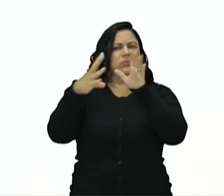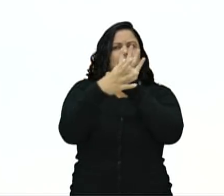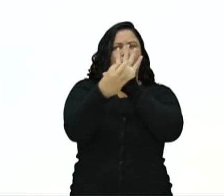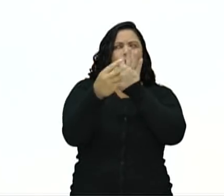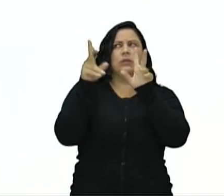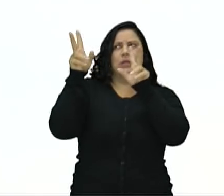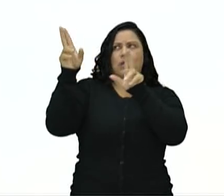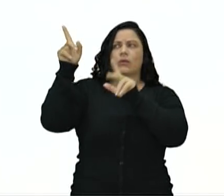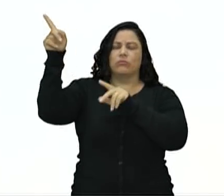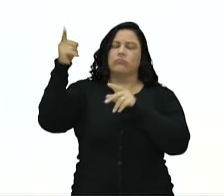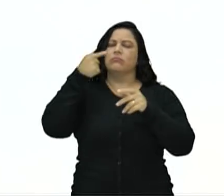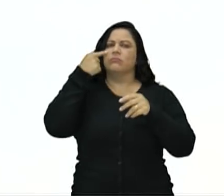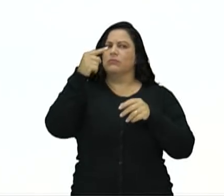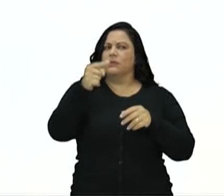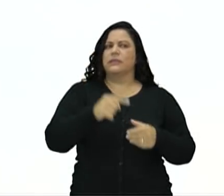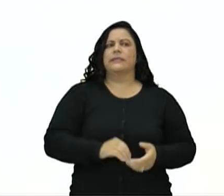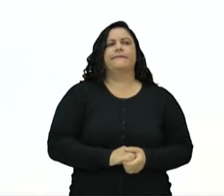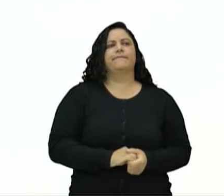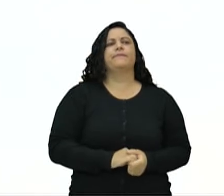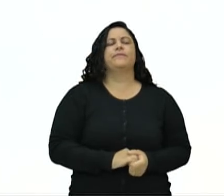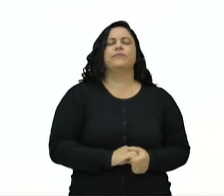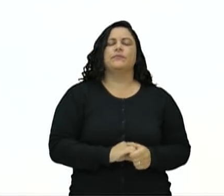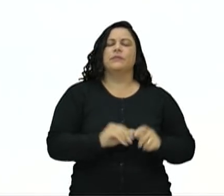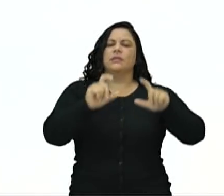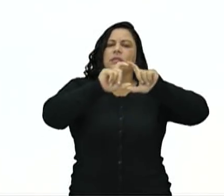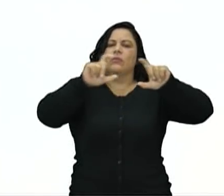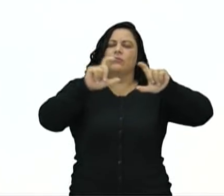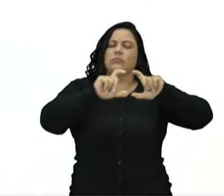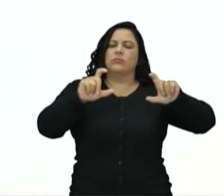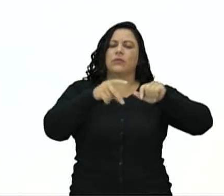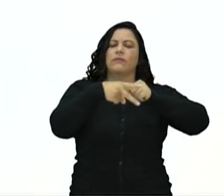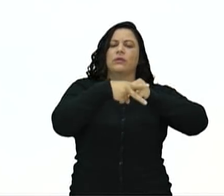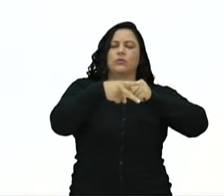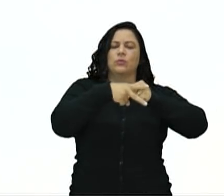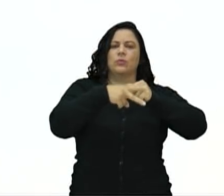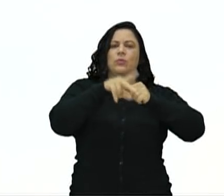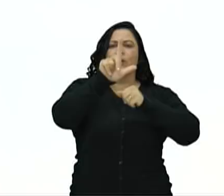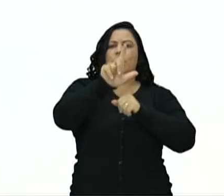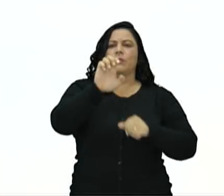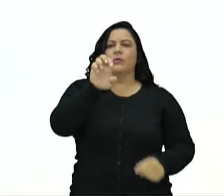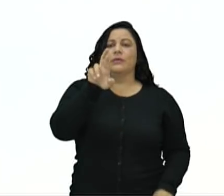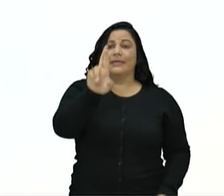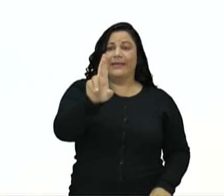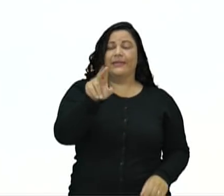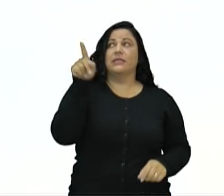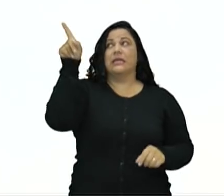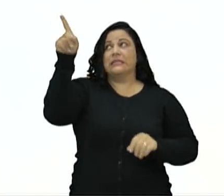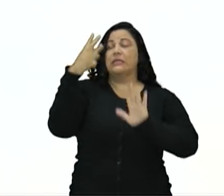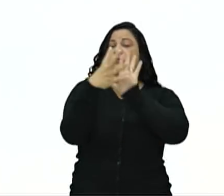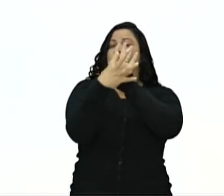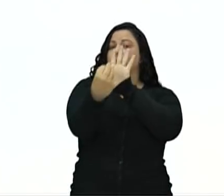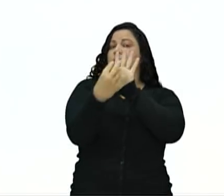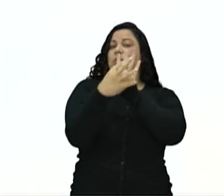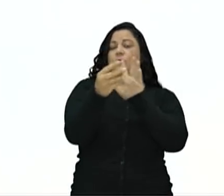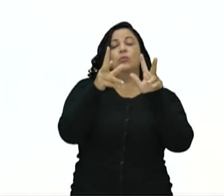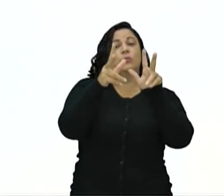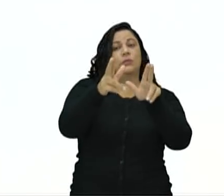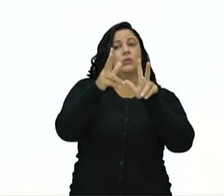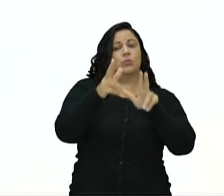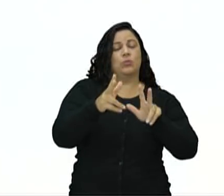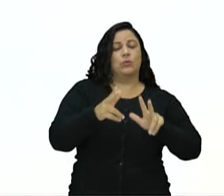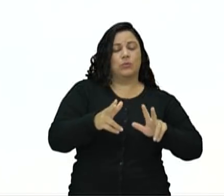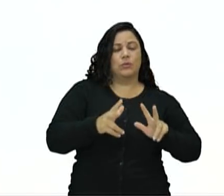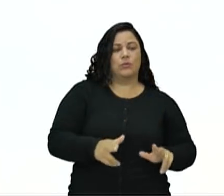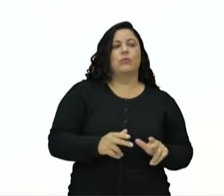verbo escrever no infinitivo, tá? Então, o verbo ler vai ficar aqui de modelo para vocês. Para eu ler, tu leres,